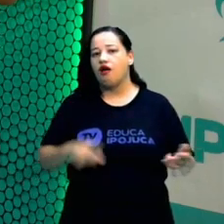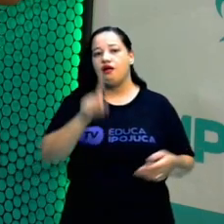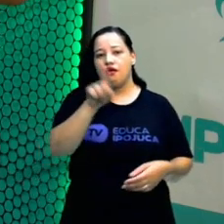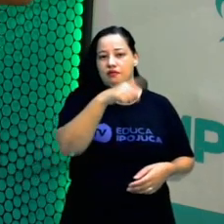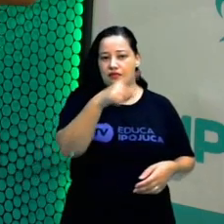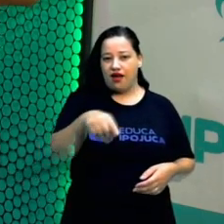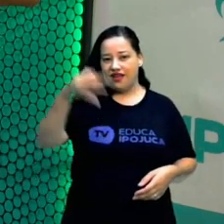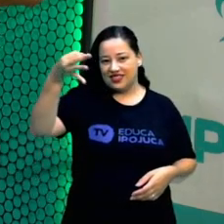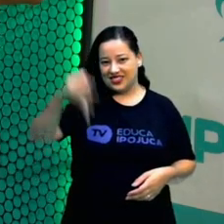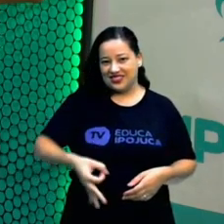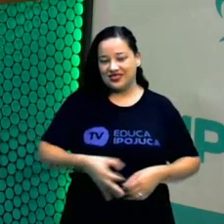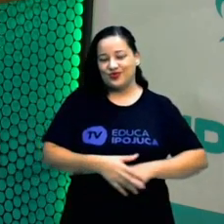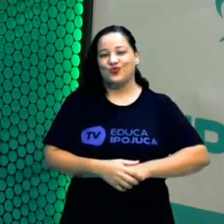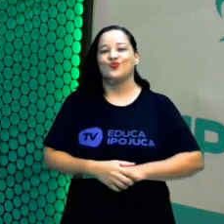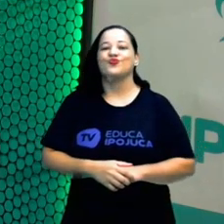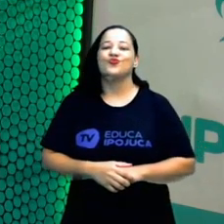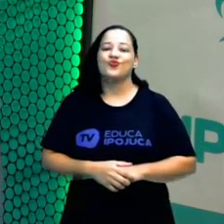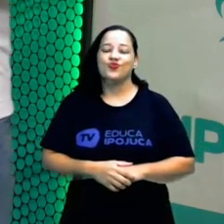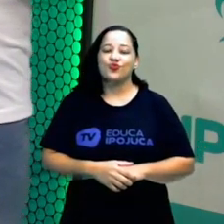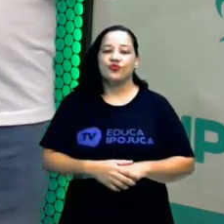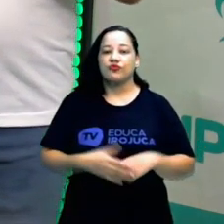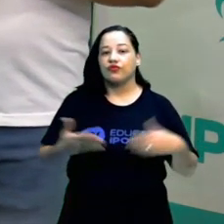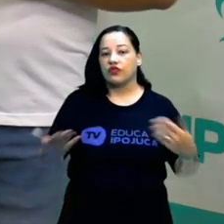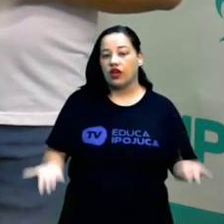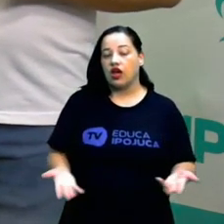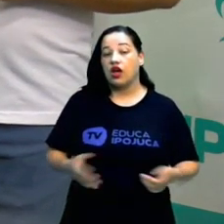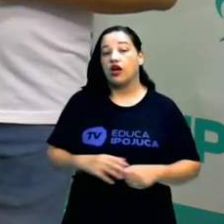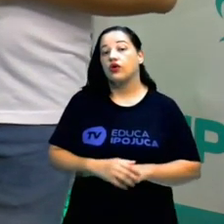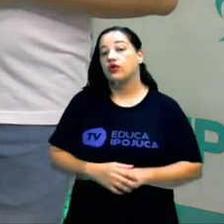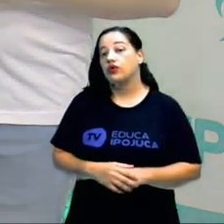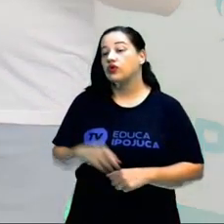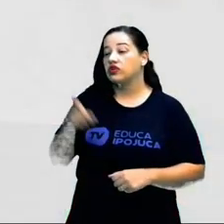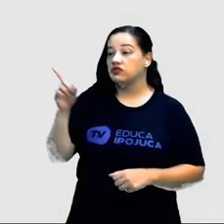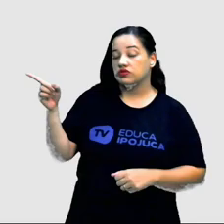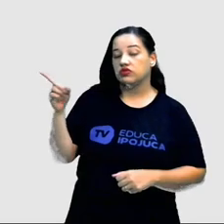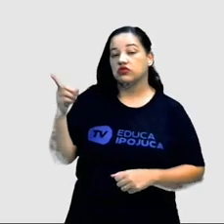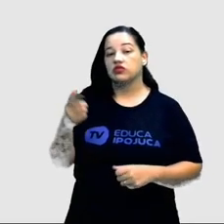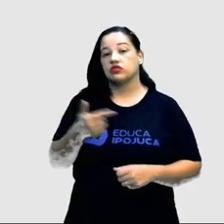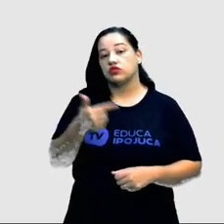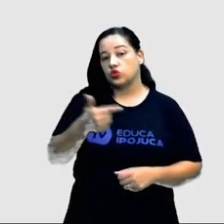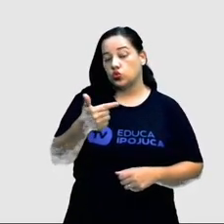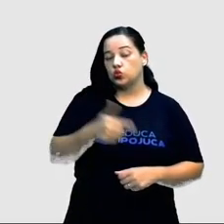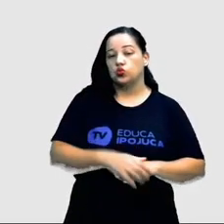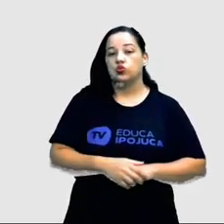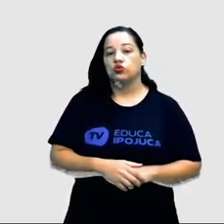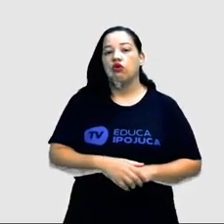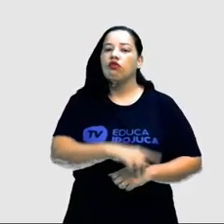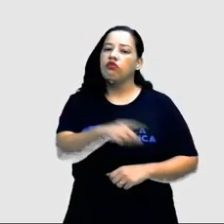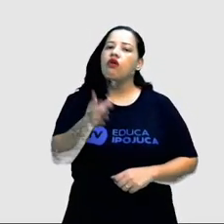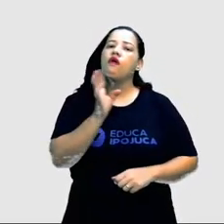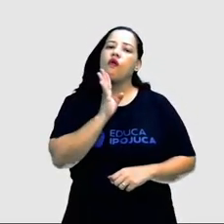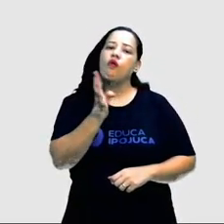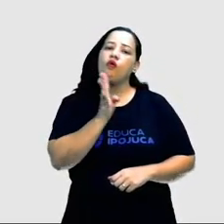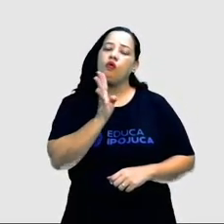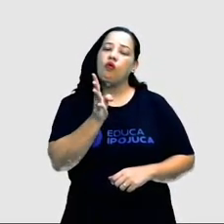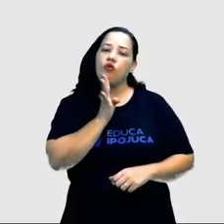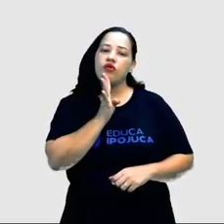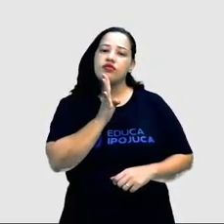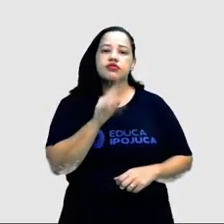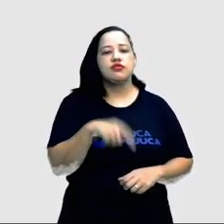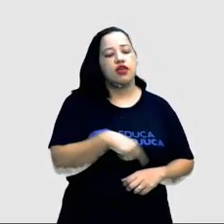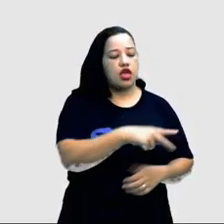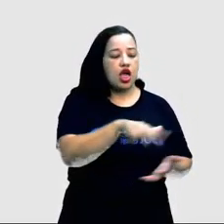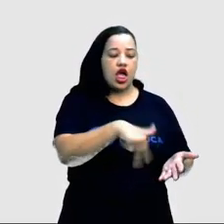na alternativa certa. E no nosso segundo quesito, você já conhecia sobre as danças de matriz